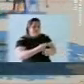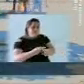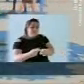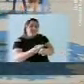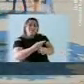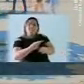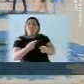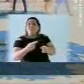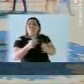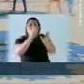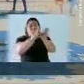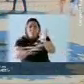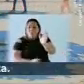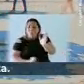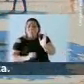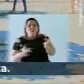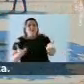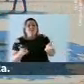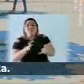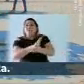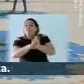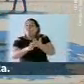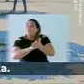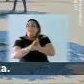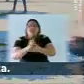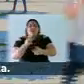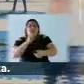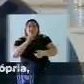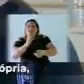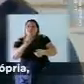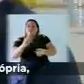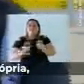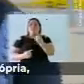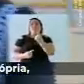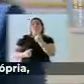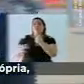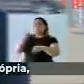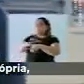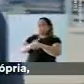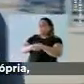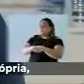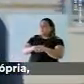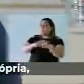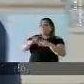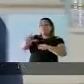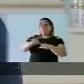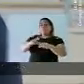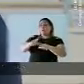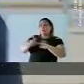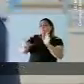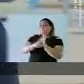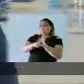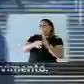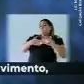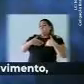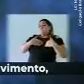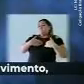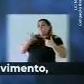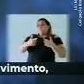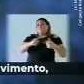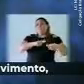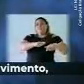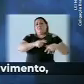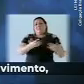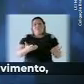Procurei, mandei diversos currículos, mas até agora só consegui uma entrevista. No momento, estou trabalhando por conta própria, porque eu não tenho emprego.